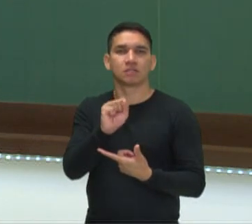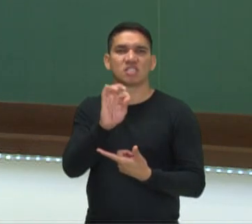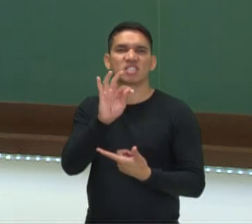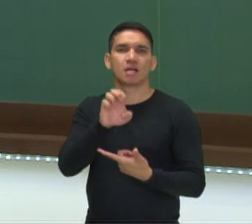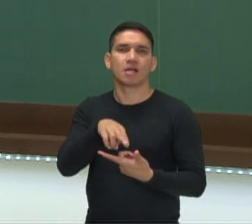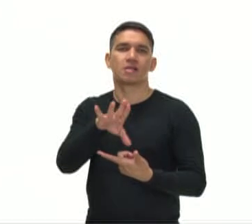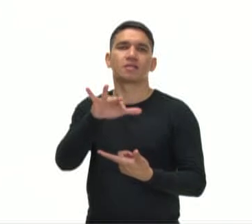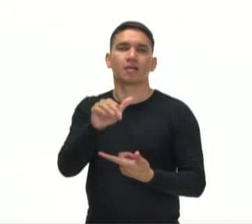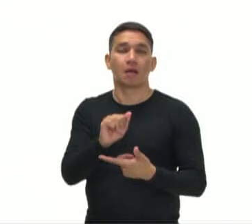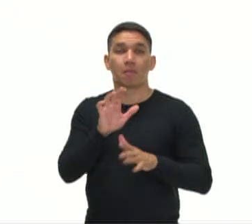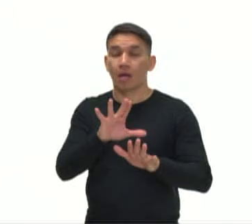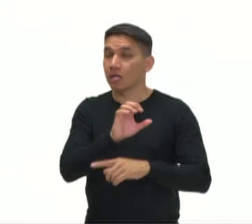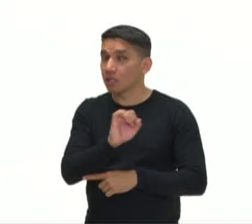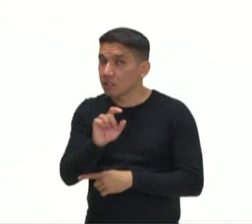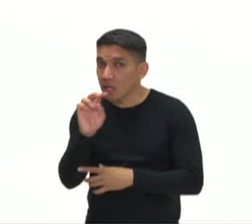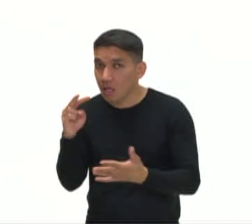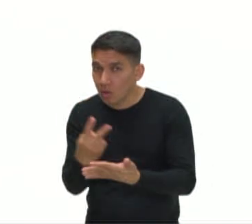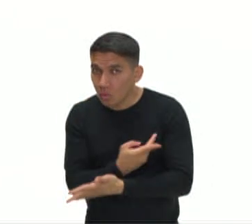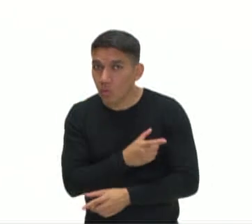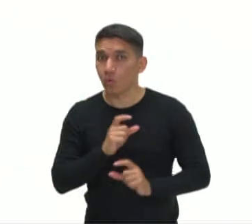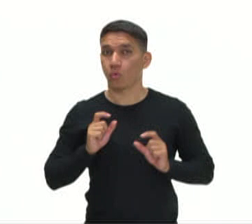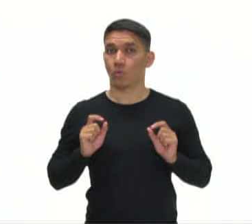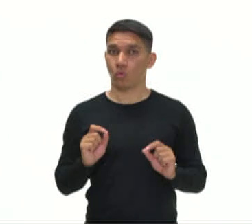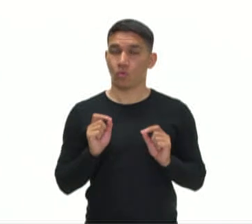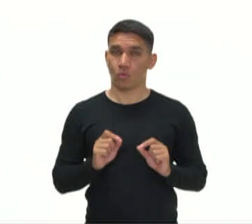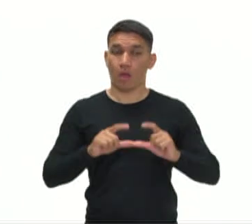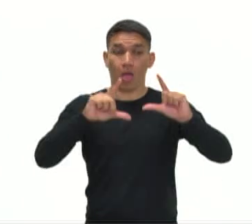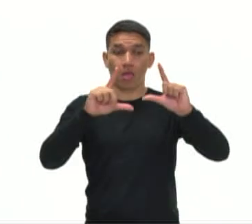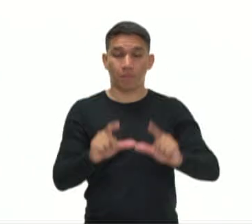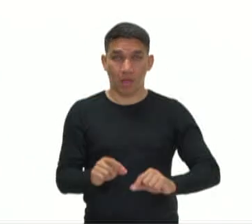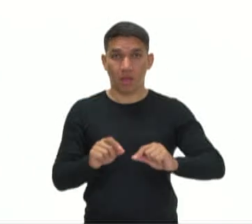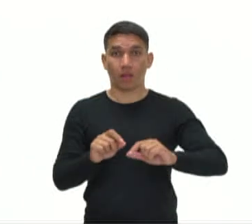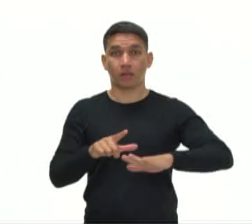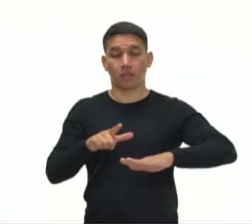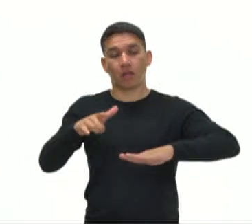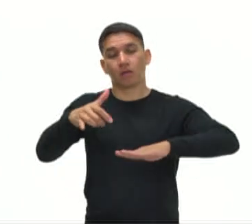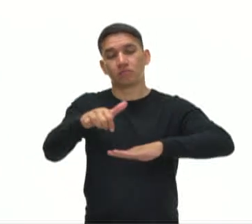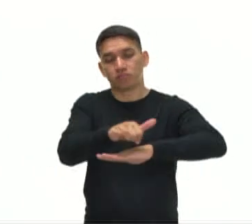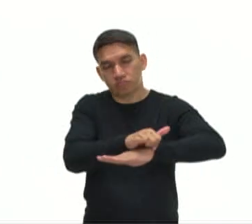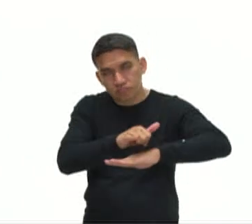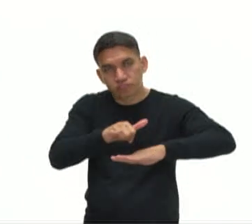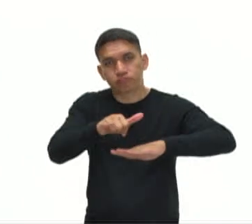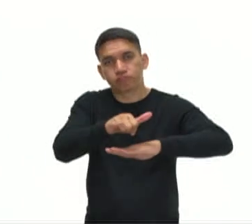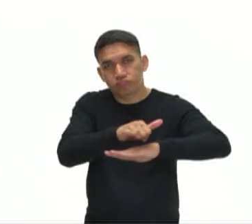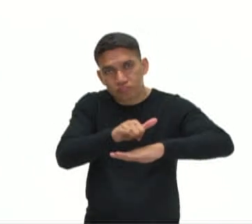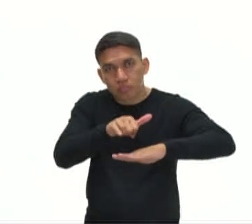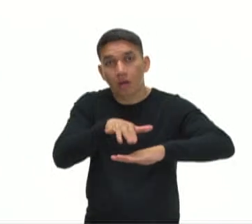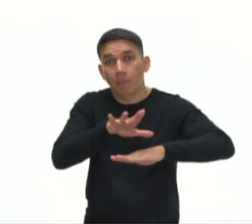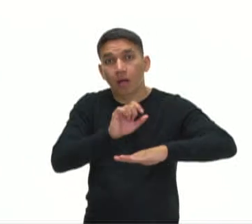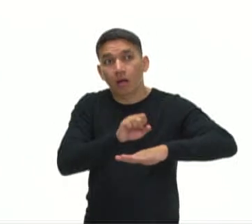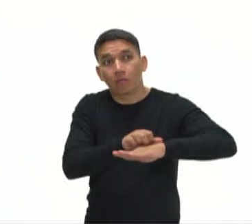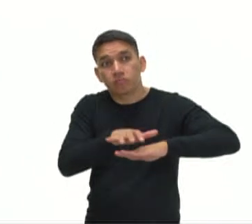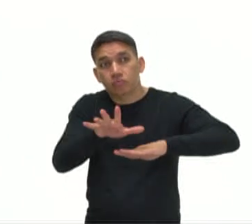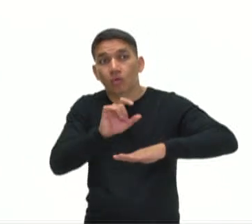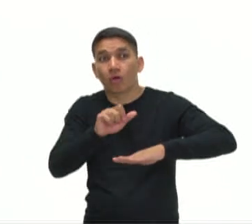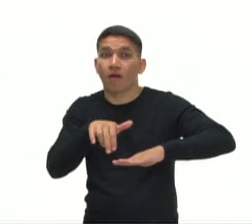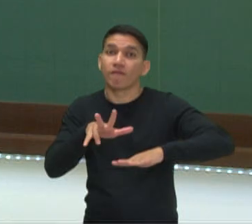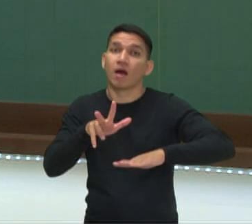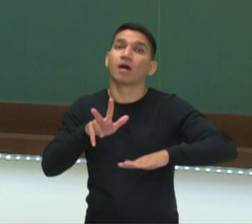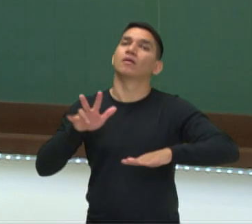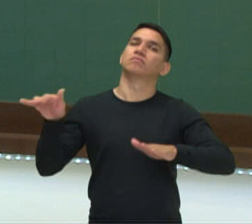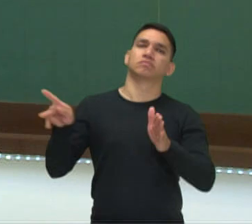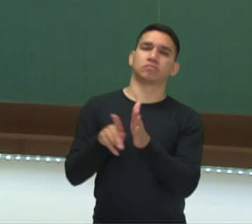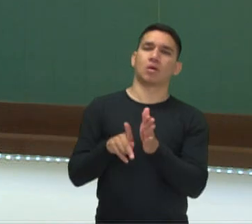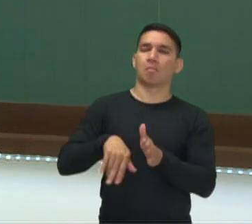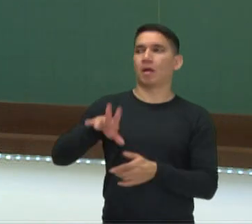só. Quanto menor a resistência, mais condutor é o material. Ou seja, mais corrente elétrica, ou seja,